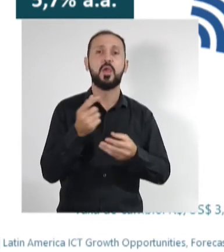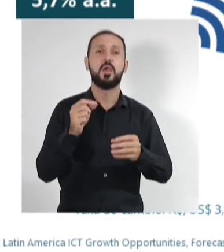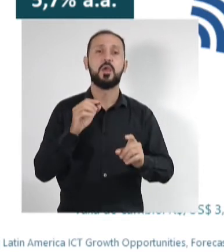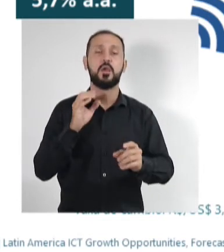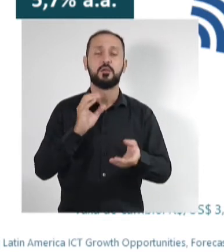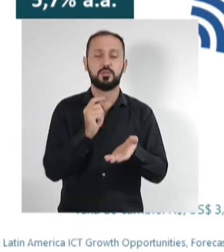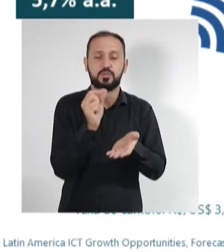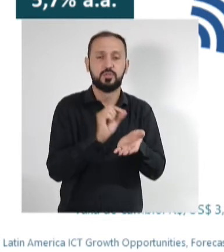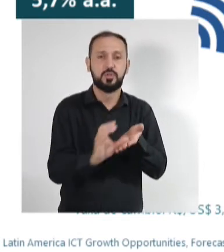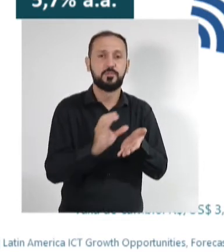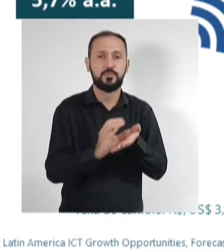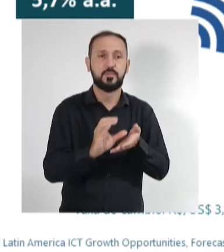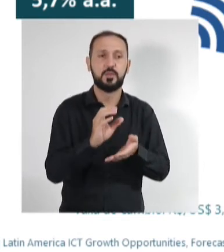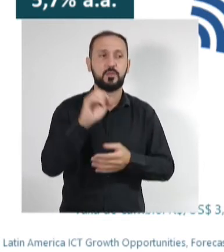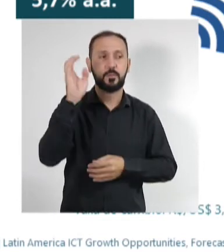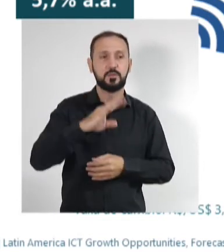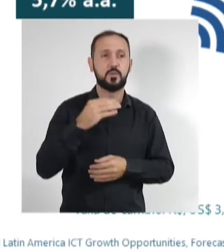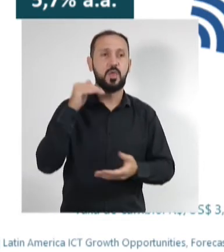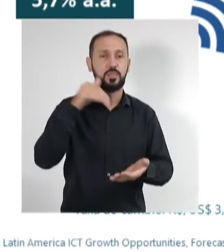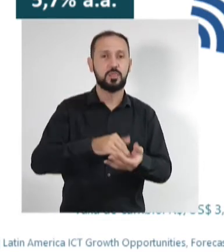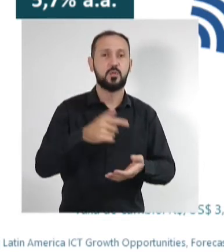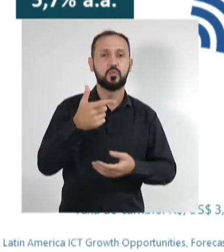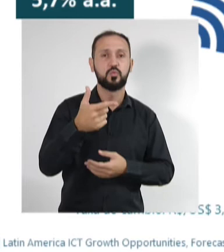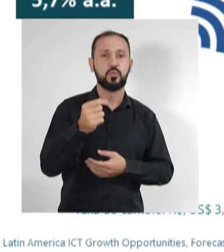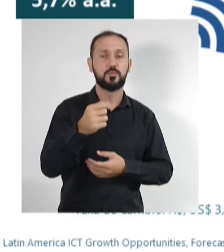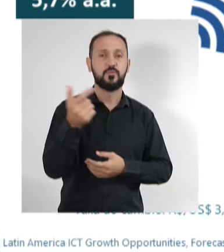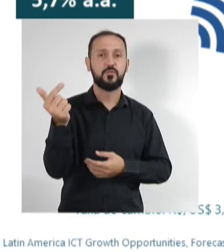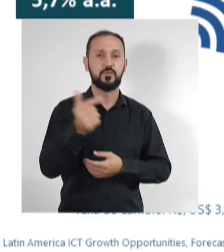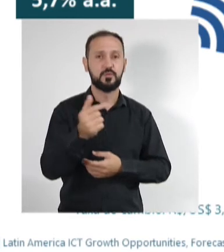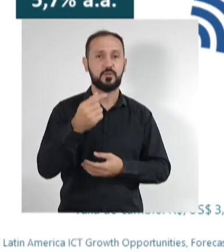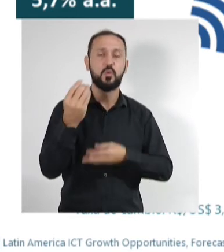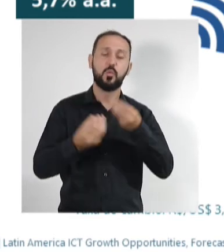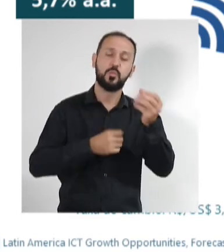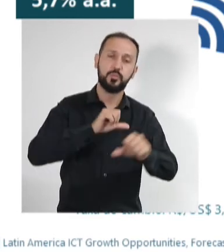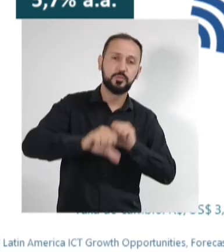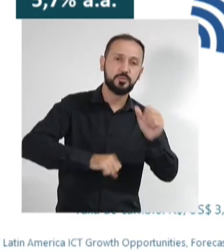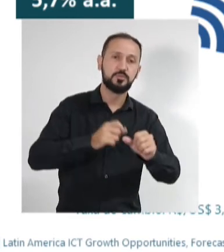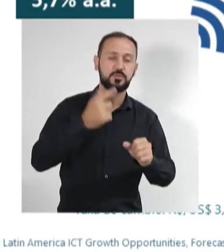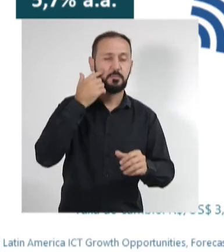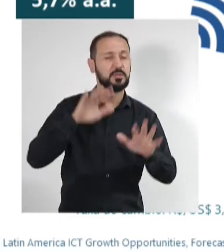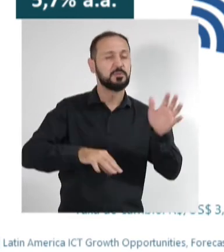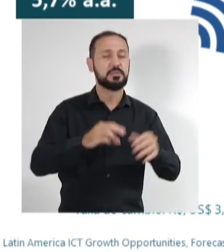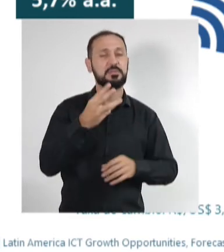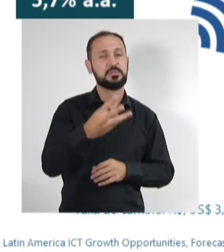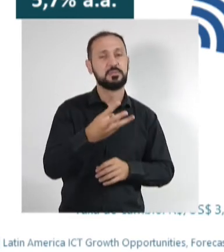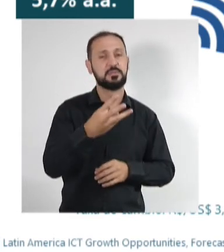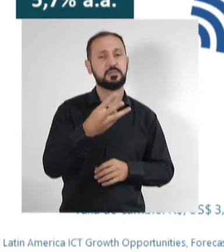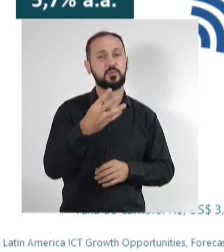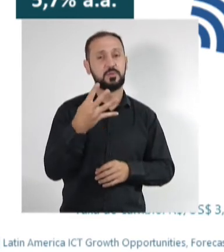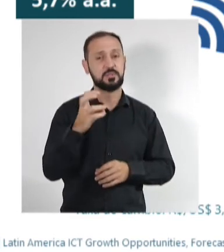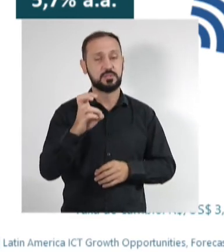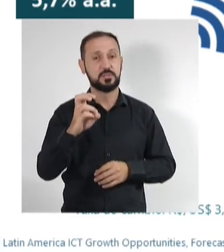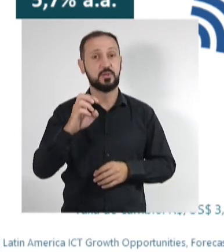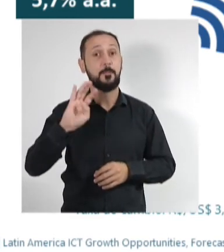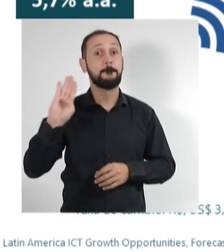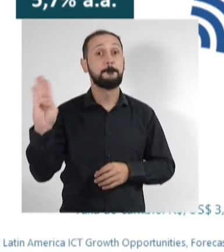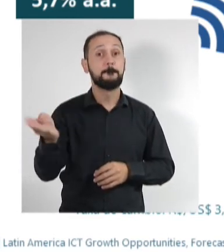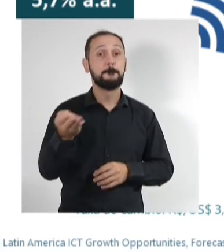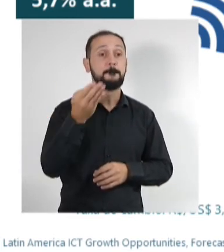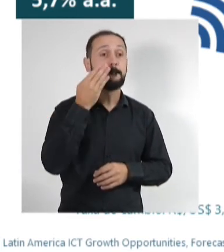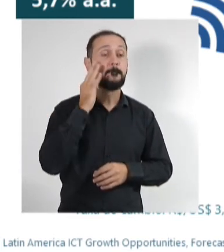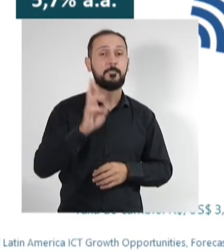no Brasil até 2022 em tecnologias de transformação digital, que são da ordem de 345 bilhões de reais, isso no